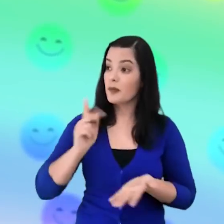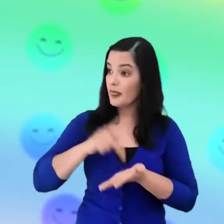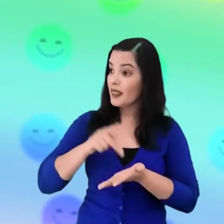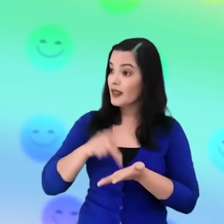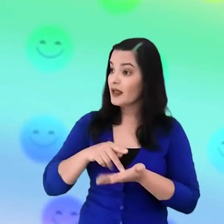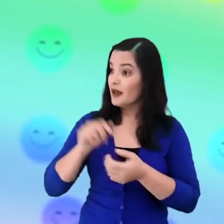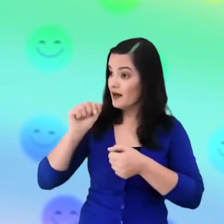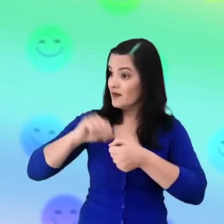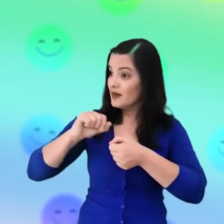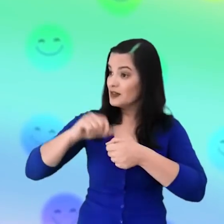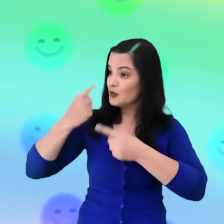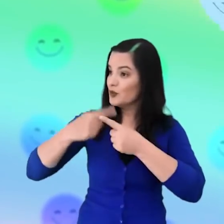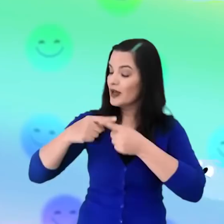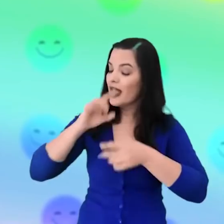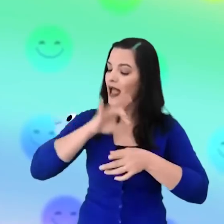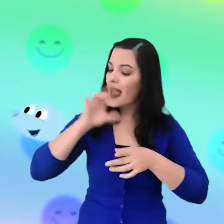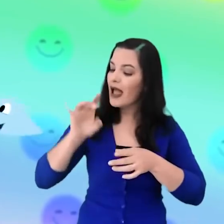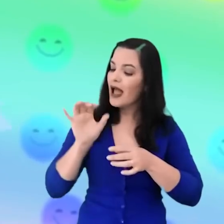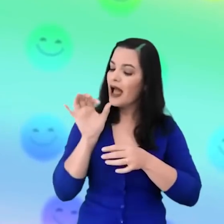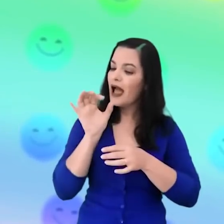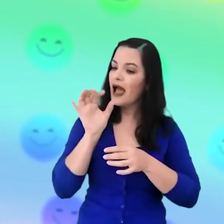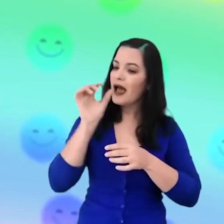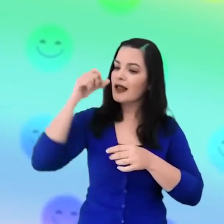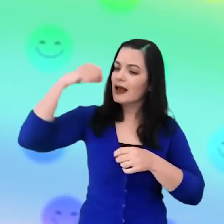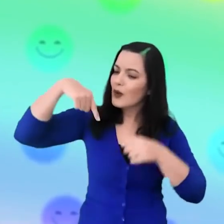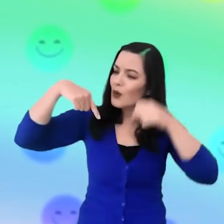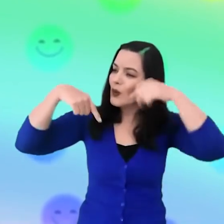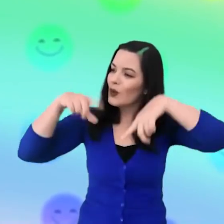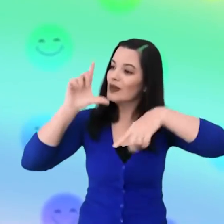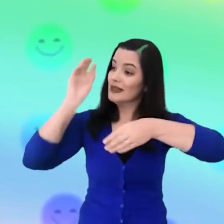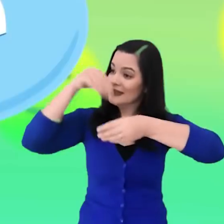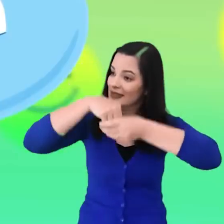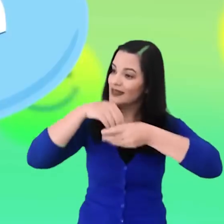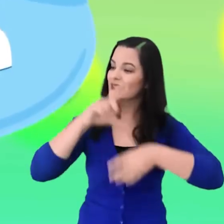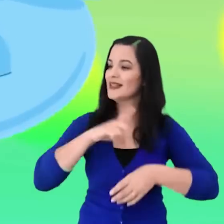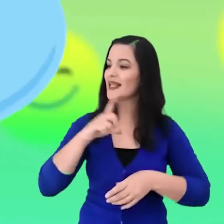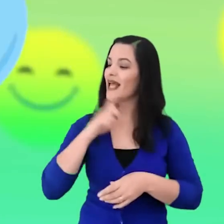isso porque dentro de cada gotinha mora um arco-íris!